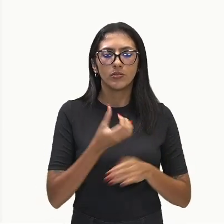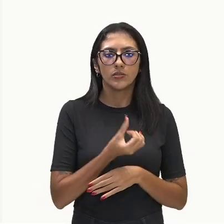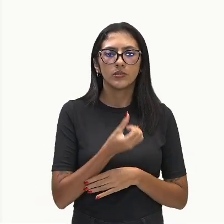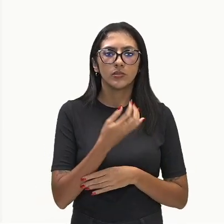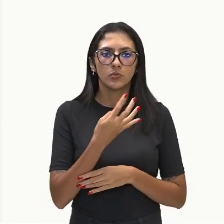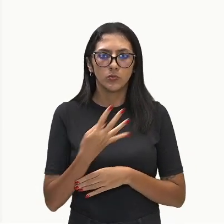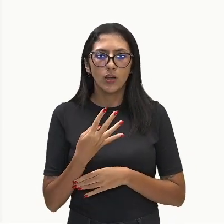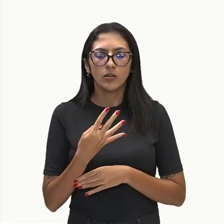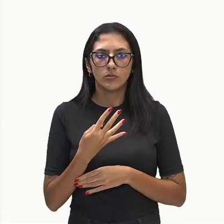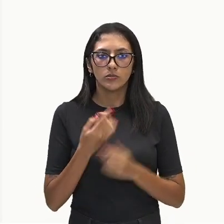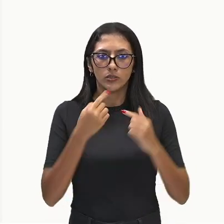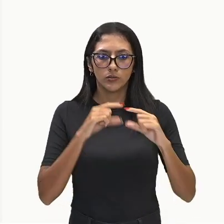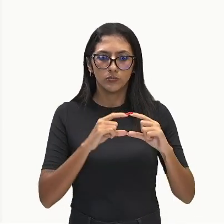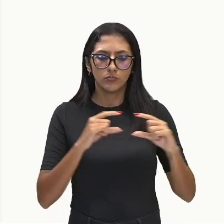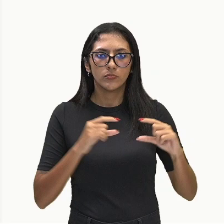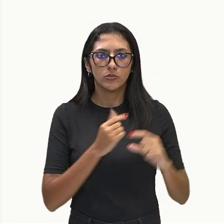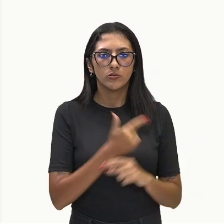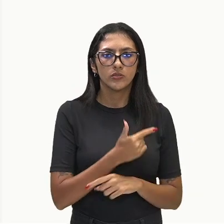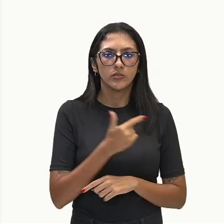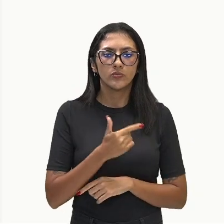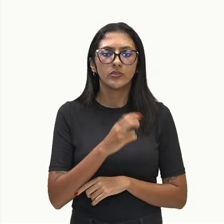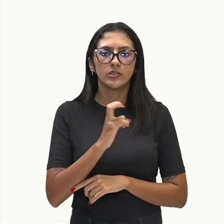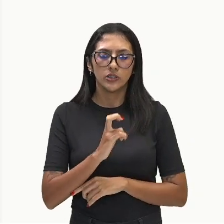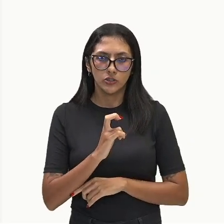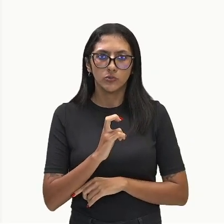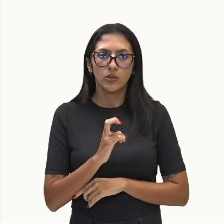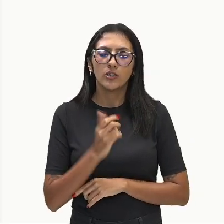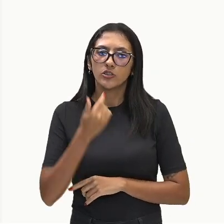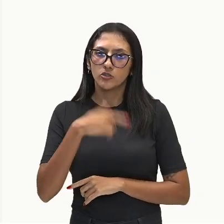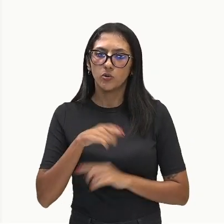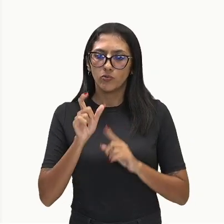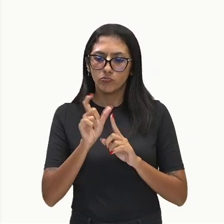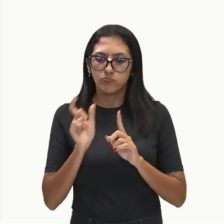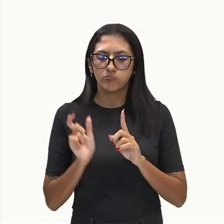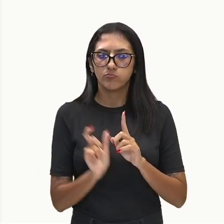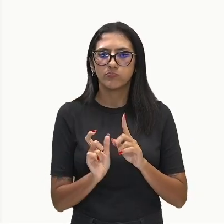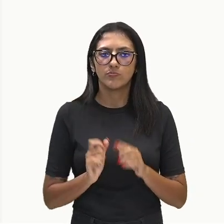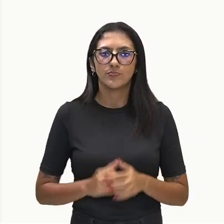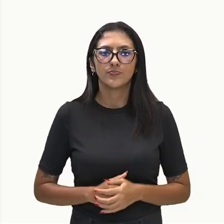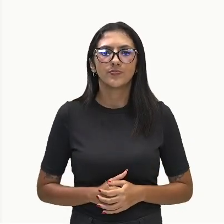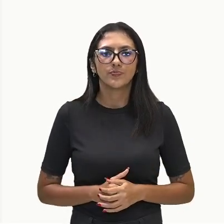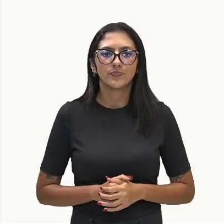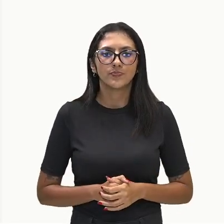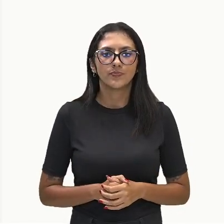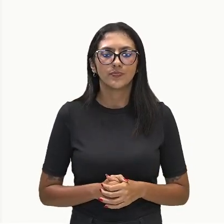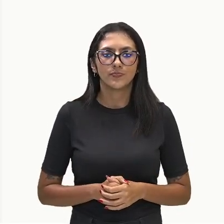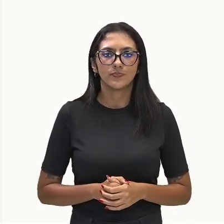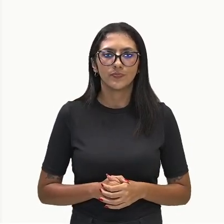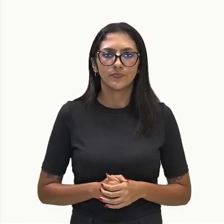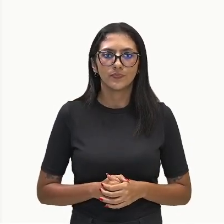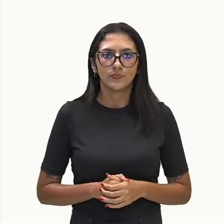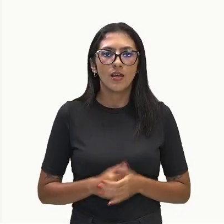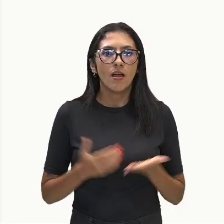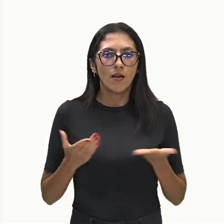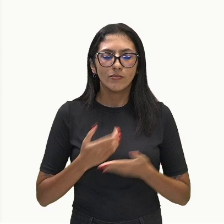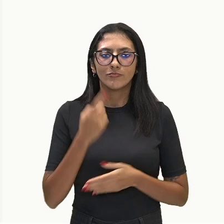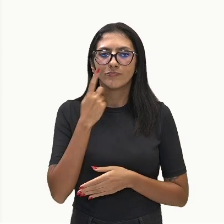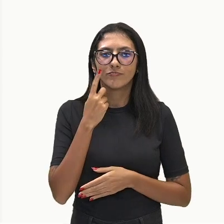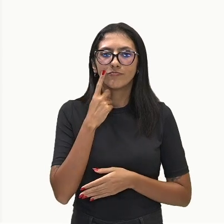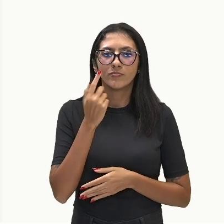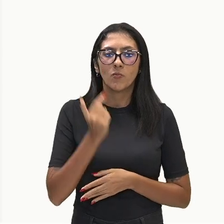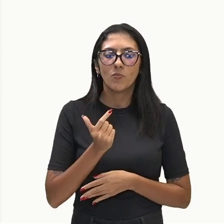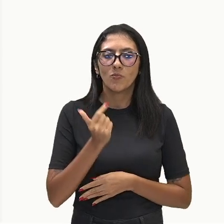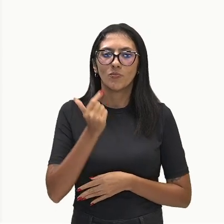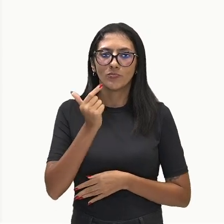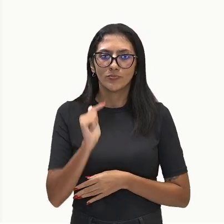dá 225, e o restante a gente repete. E agora vem uma outra relação, de que